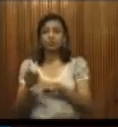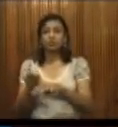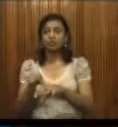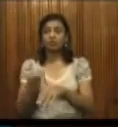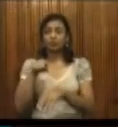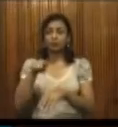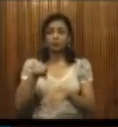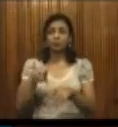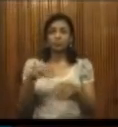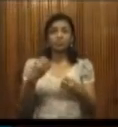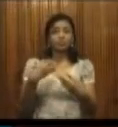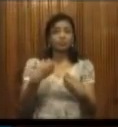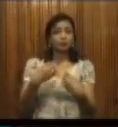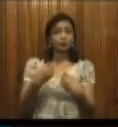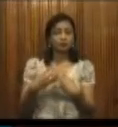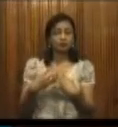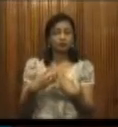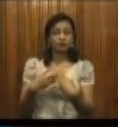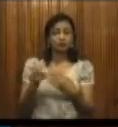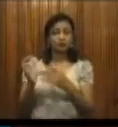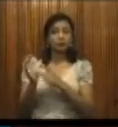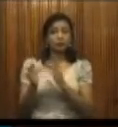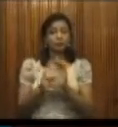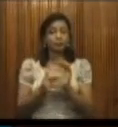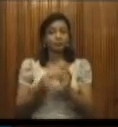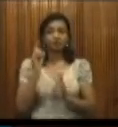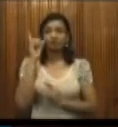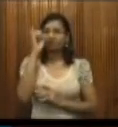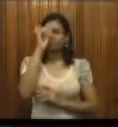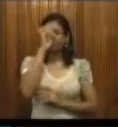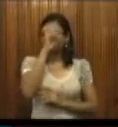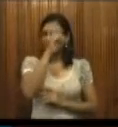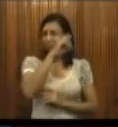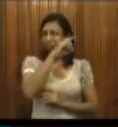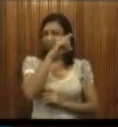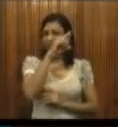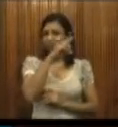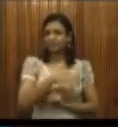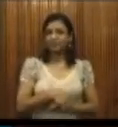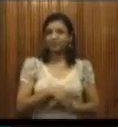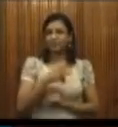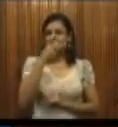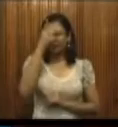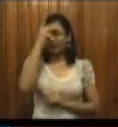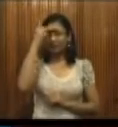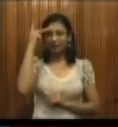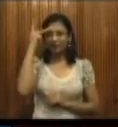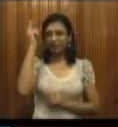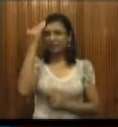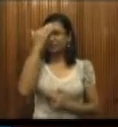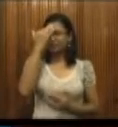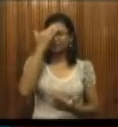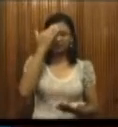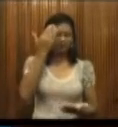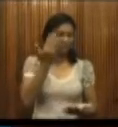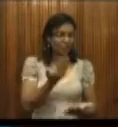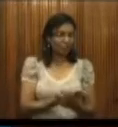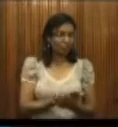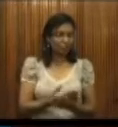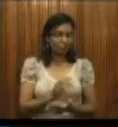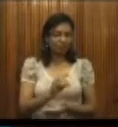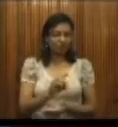neste momento. Jesus fala quão difícil é para aqueles que confiam nas